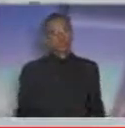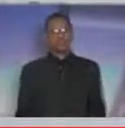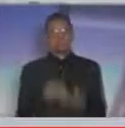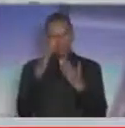obrigado E aí